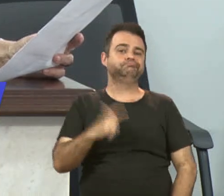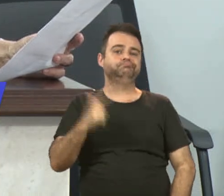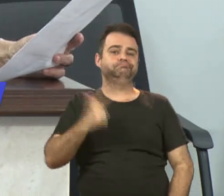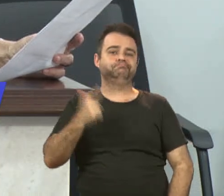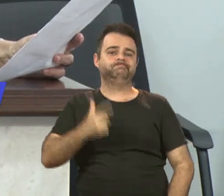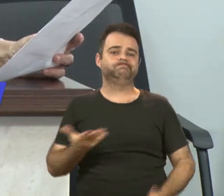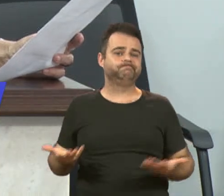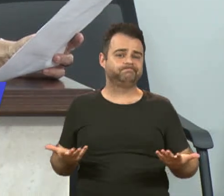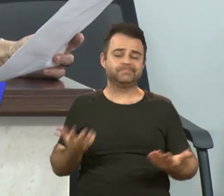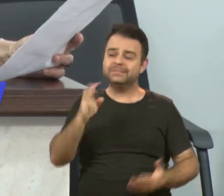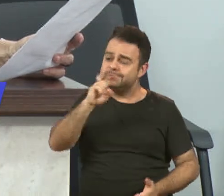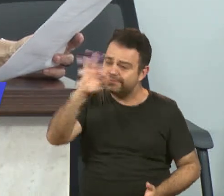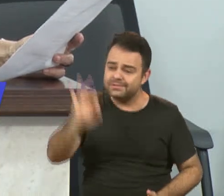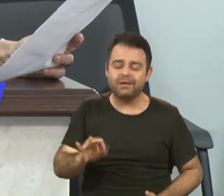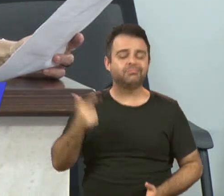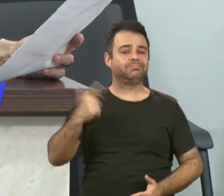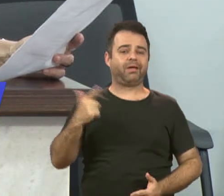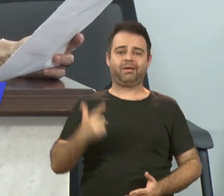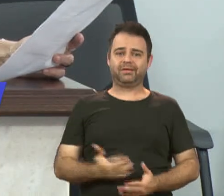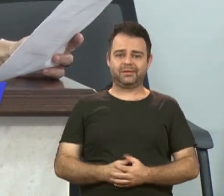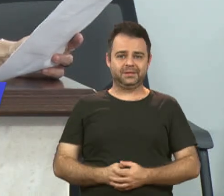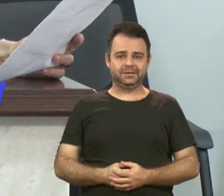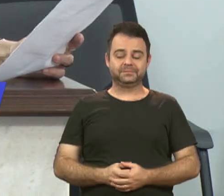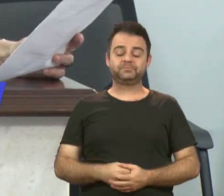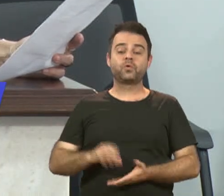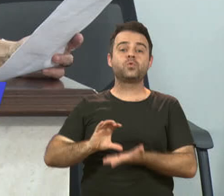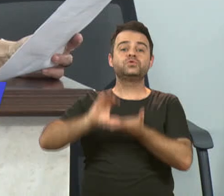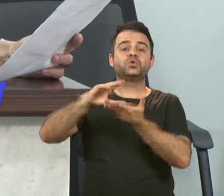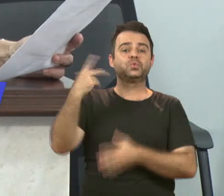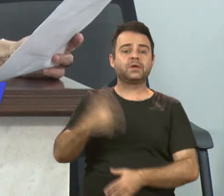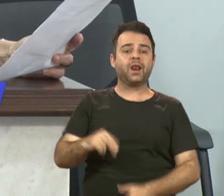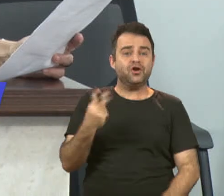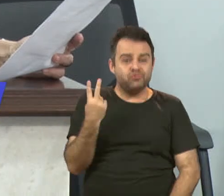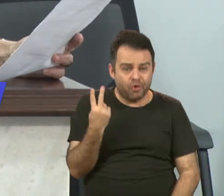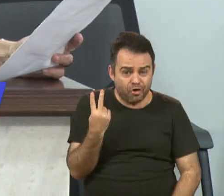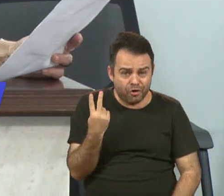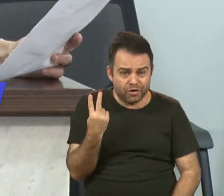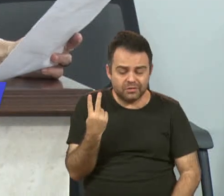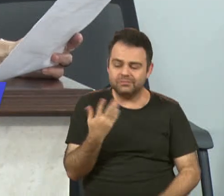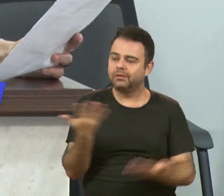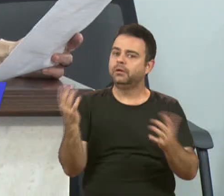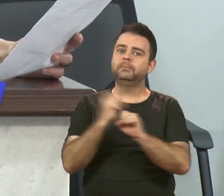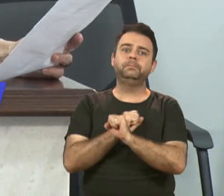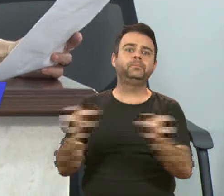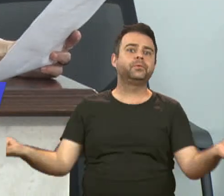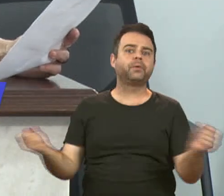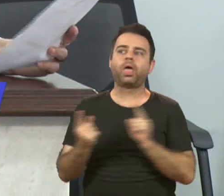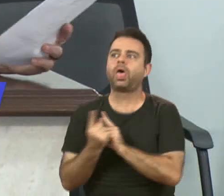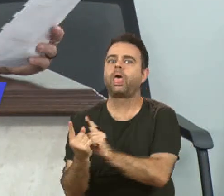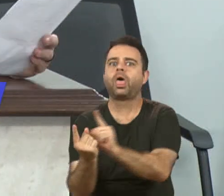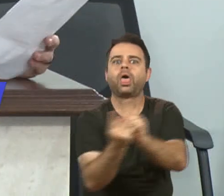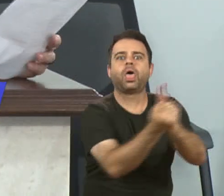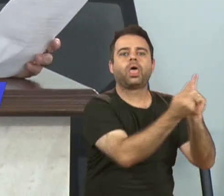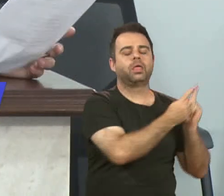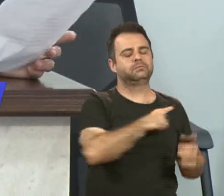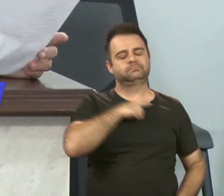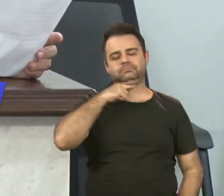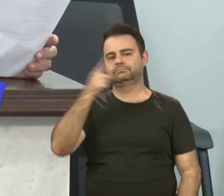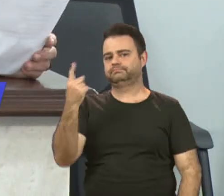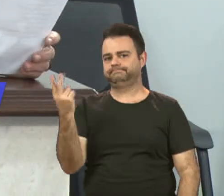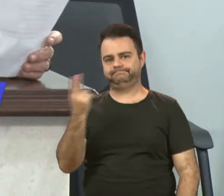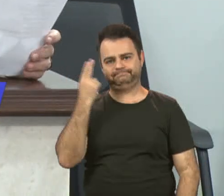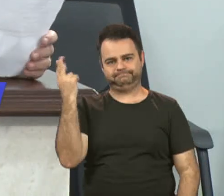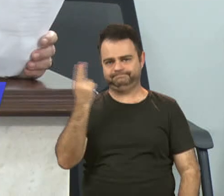Renato. Nem 5%. Conselhos tutelares só 2%. É inadmissível, impossível eles atenderem. Impossível.